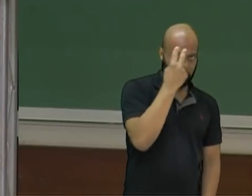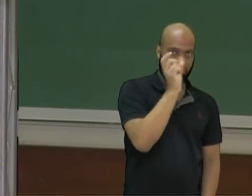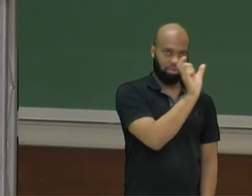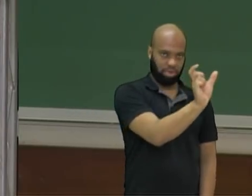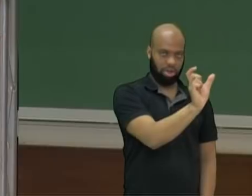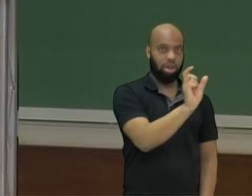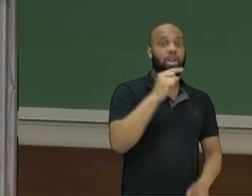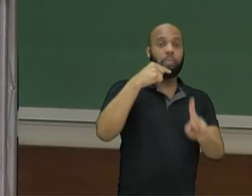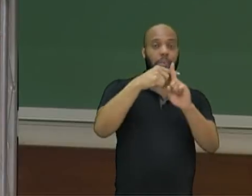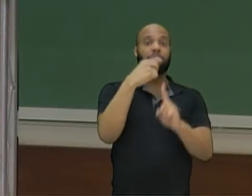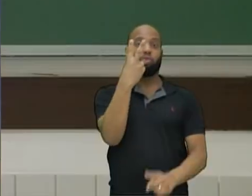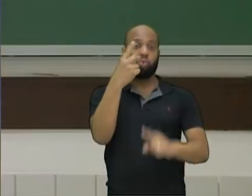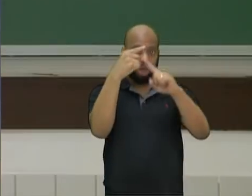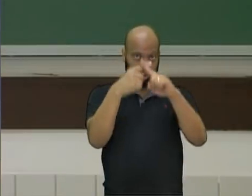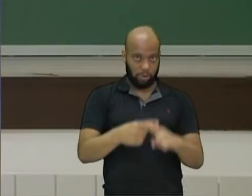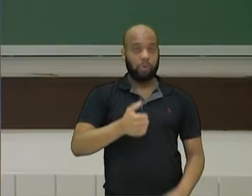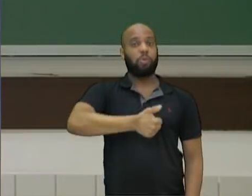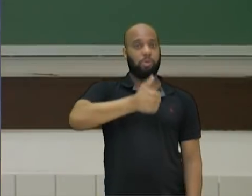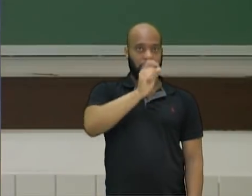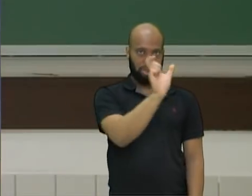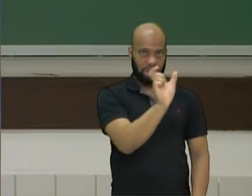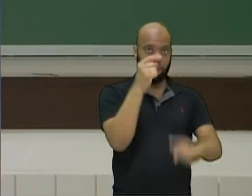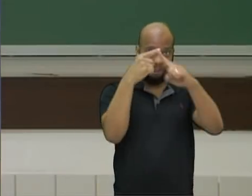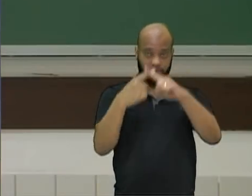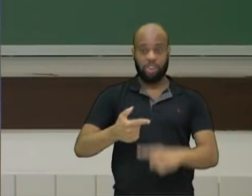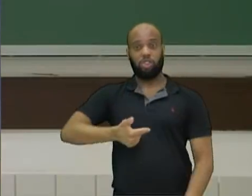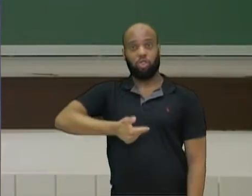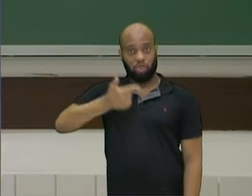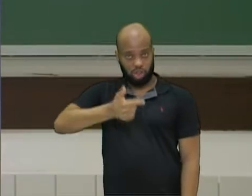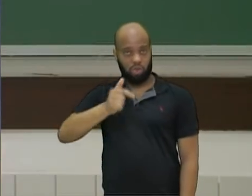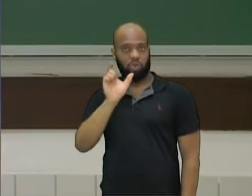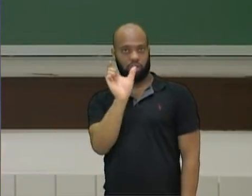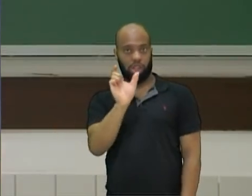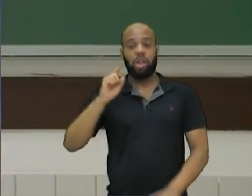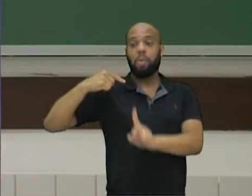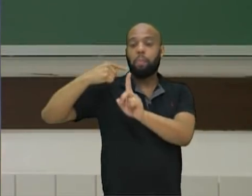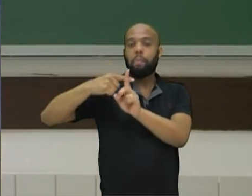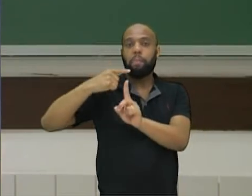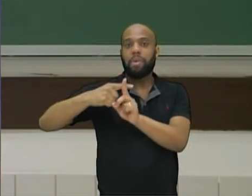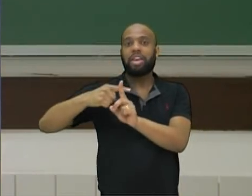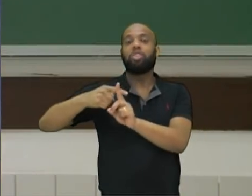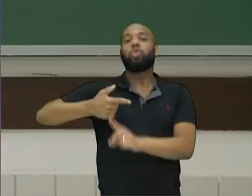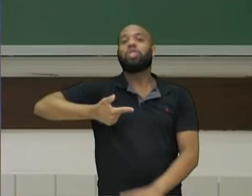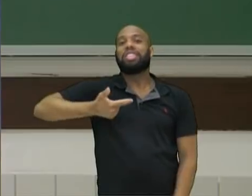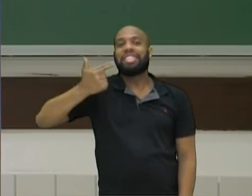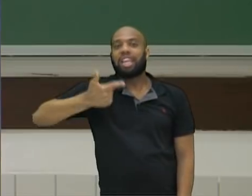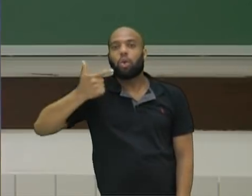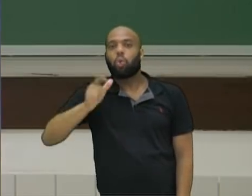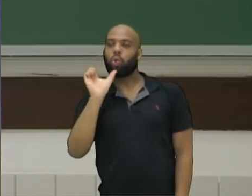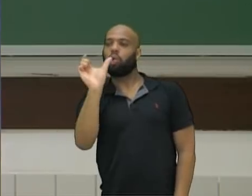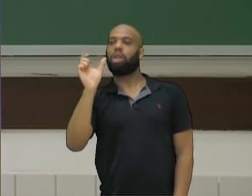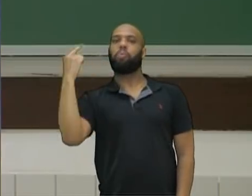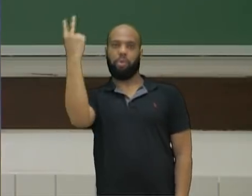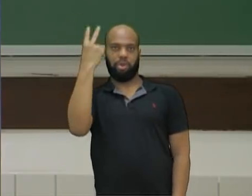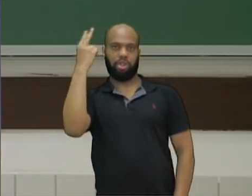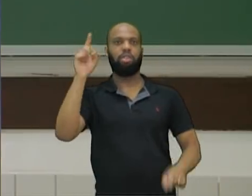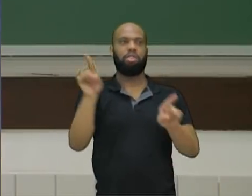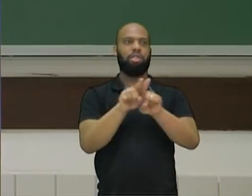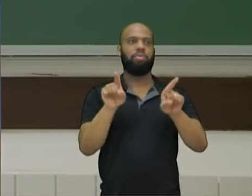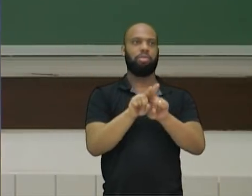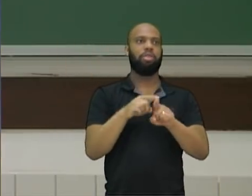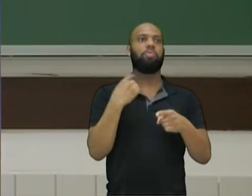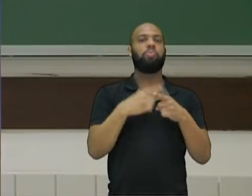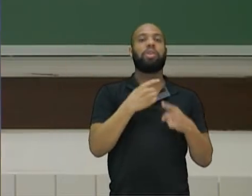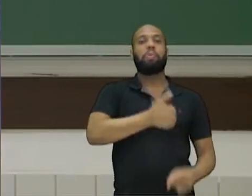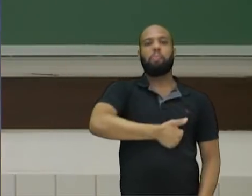primeiro, mais 2 vezes o primeiro termo vezes o segundo, mais o quadrado do segundo. Não se esqueça que primeiro